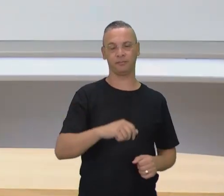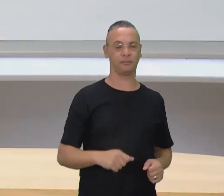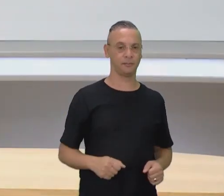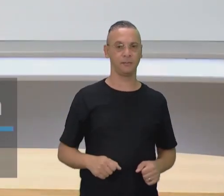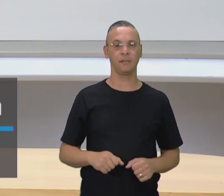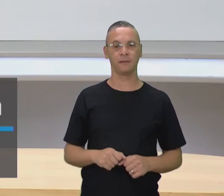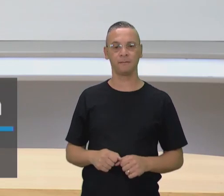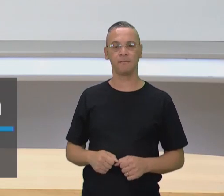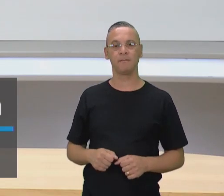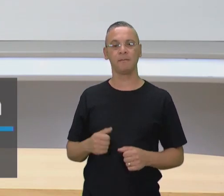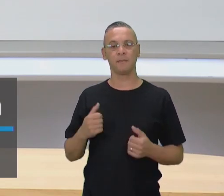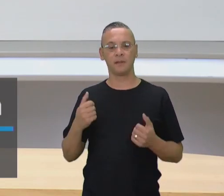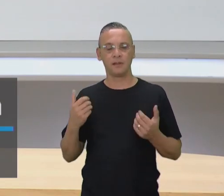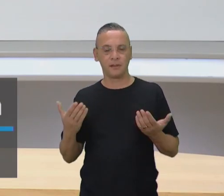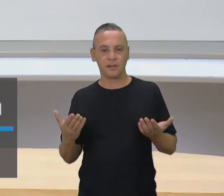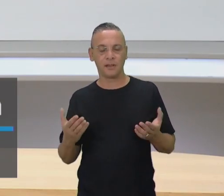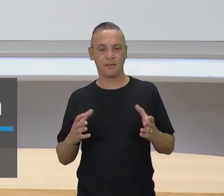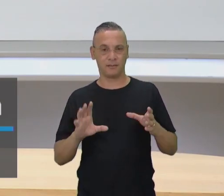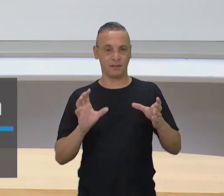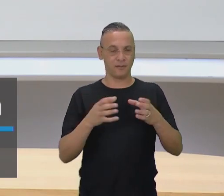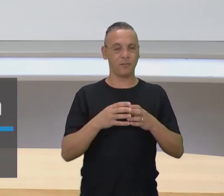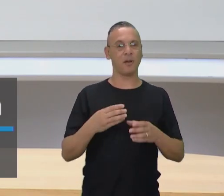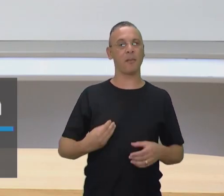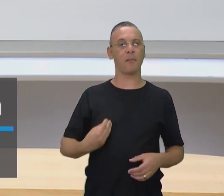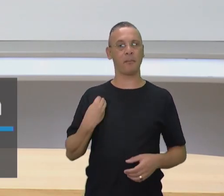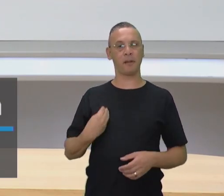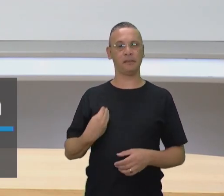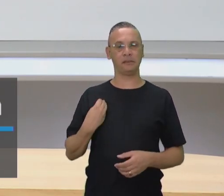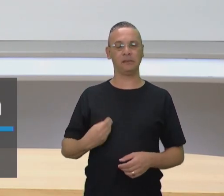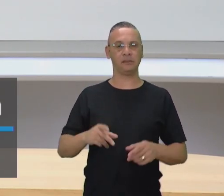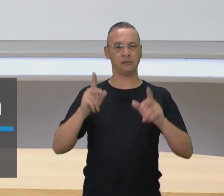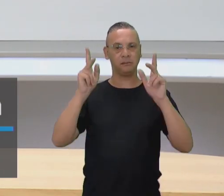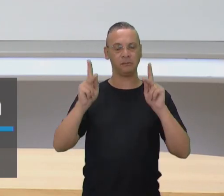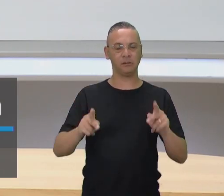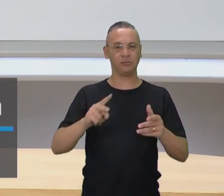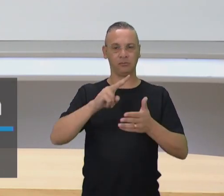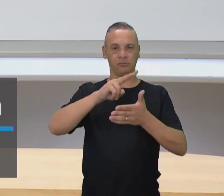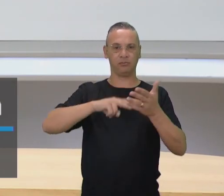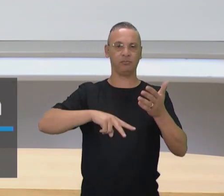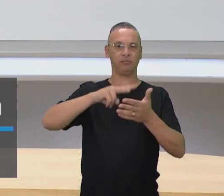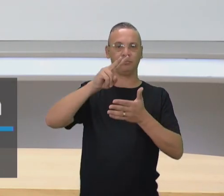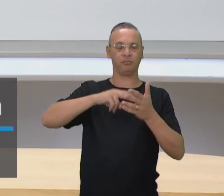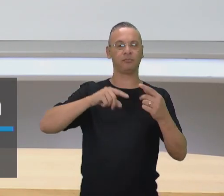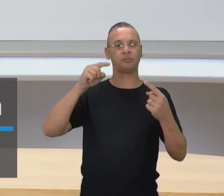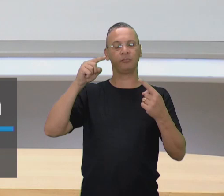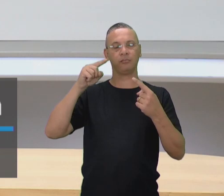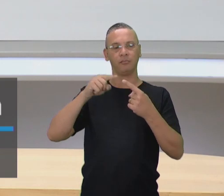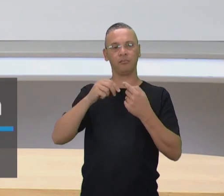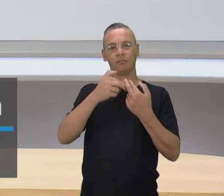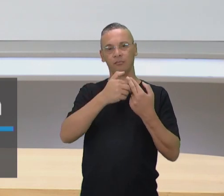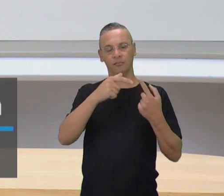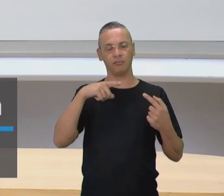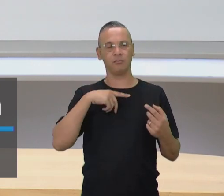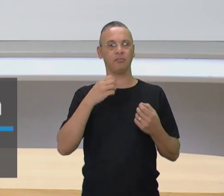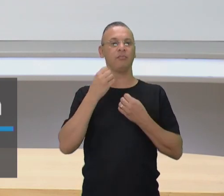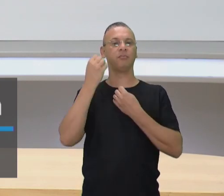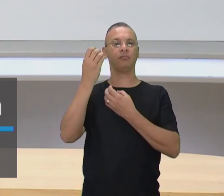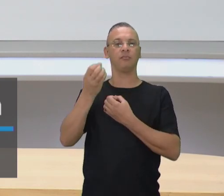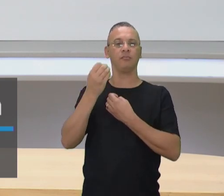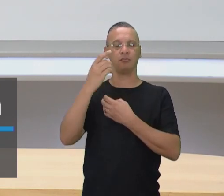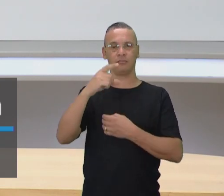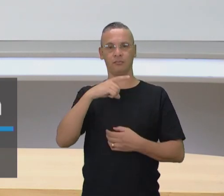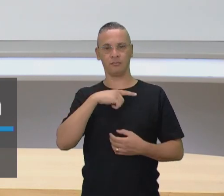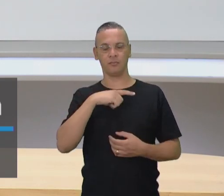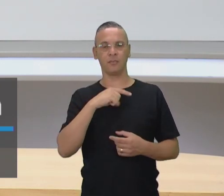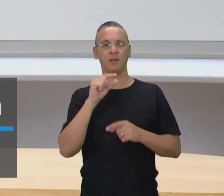só, quando ele fala fórum, quer dizer que é uma participação direta dos leitores e daqueles que consomem a informação, de